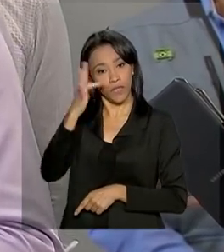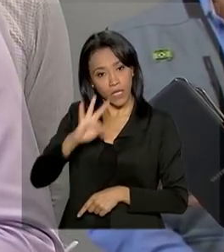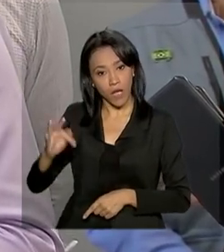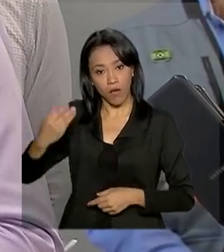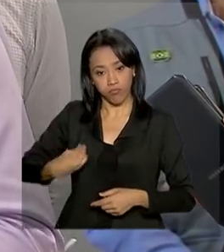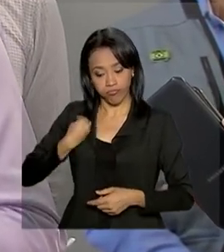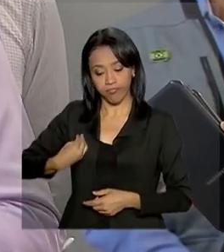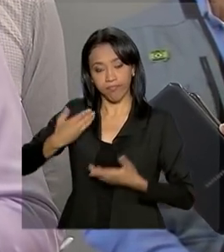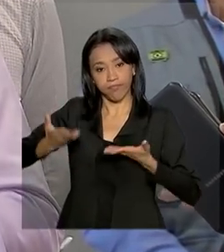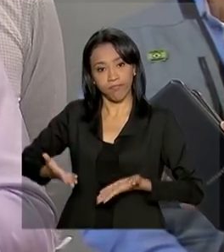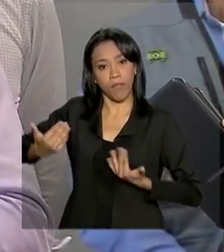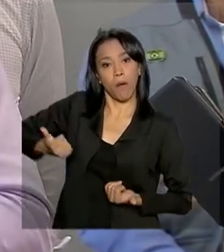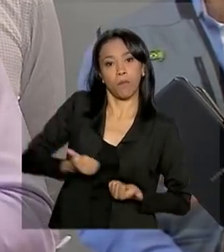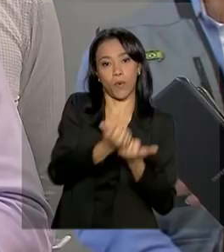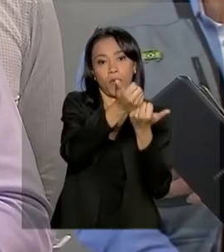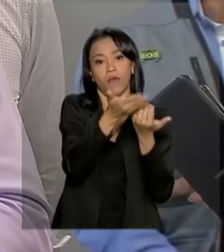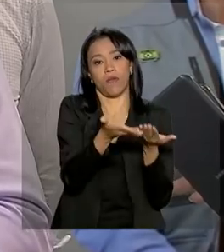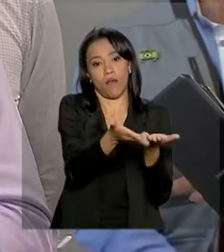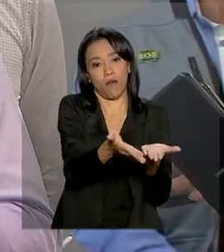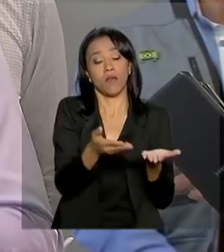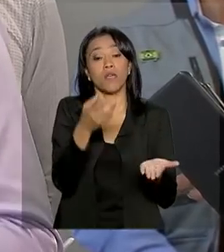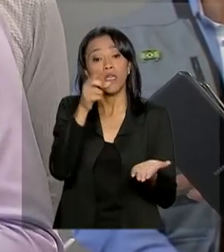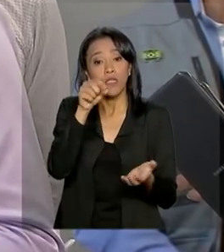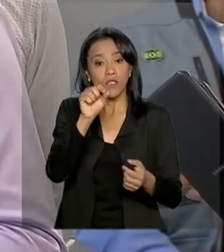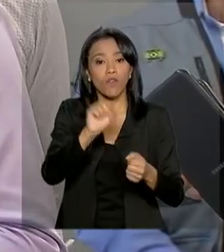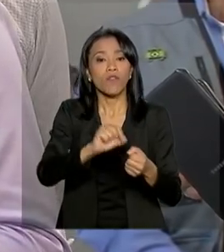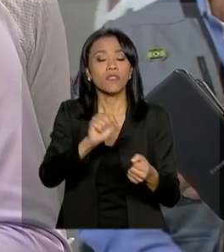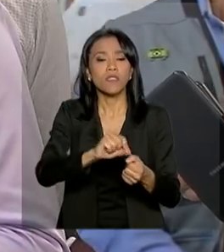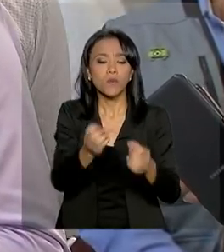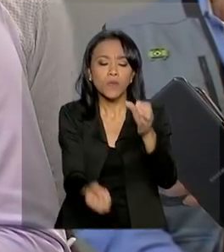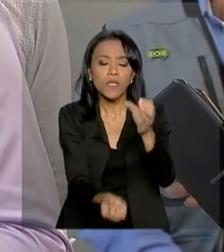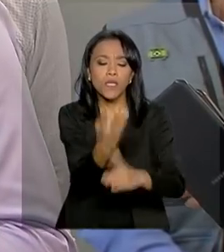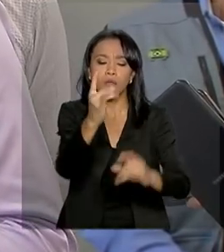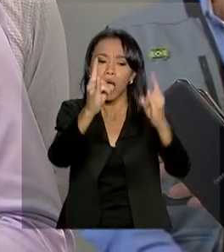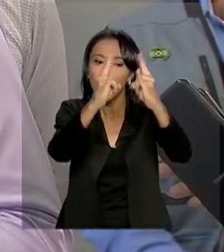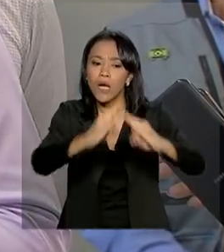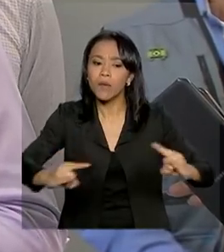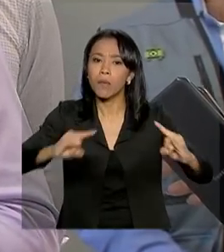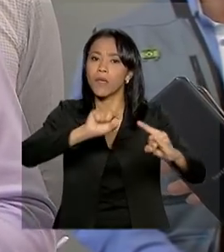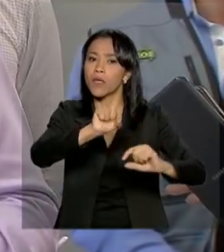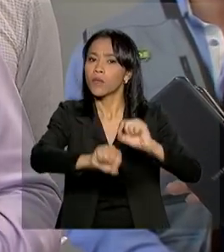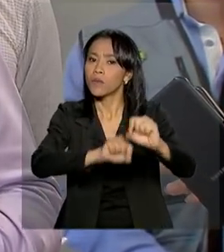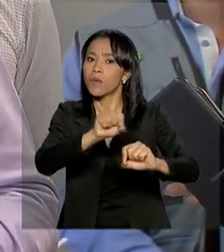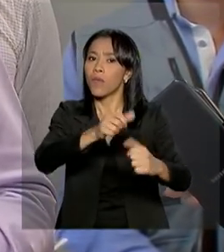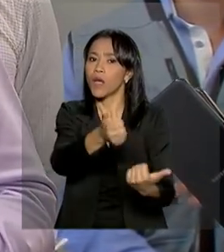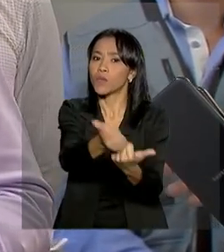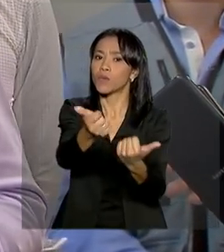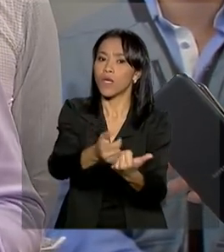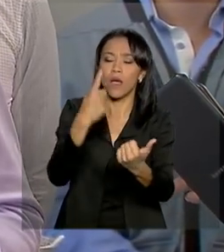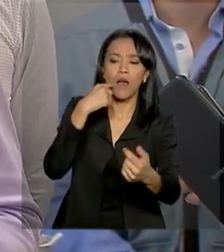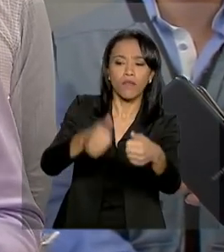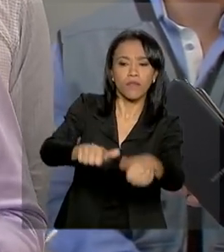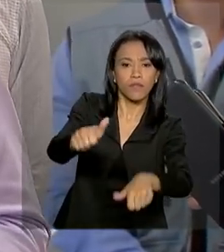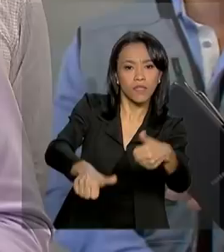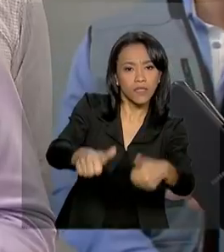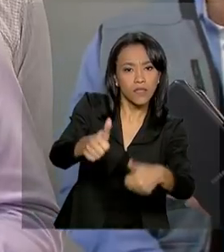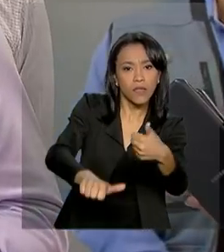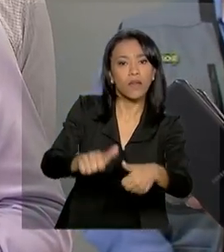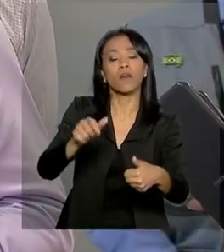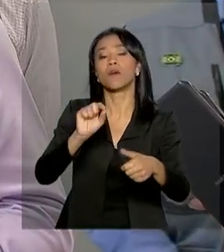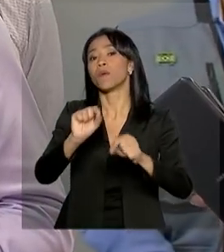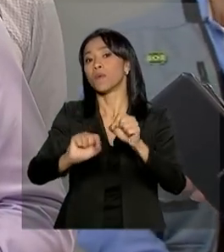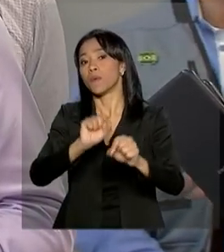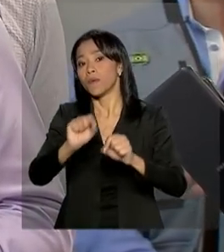apoio necessário. Estamos fazendo um posto de operação de todas as agências federais, justamente para avaliar a questão do